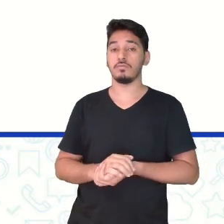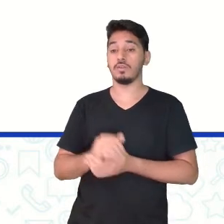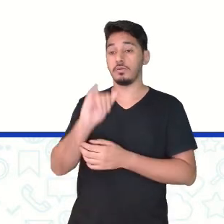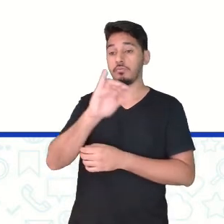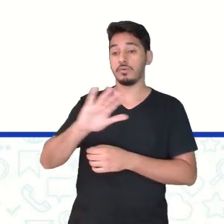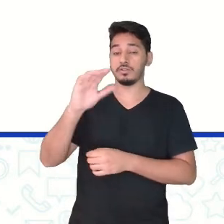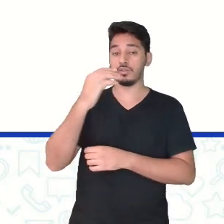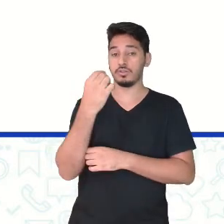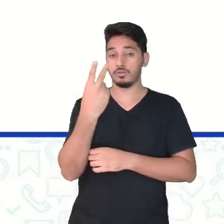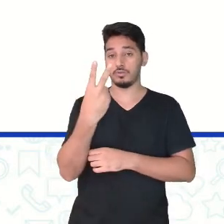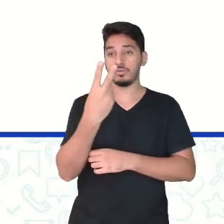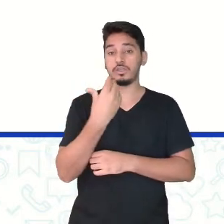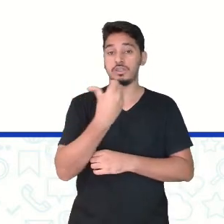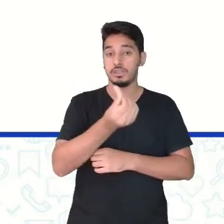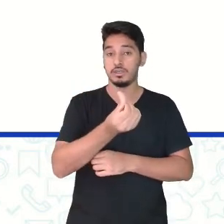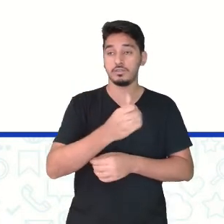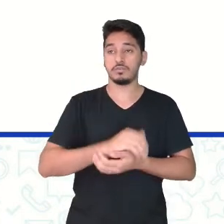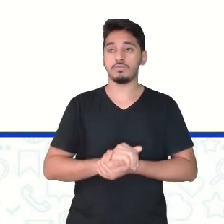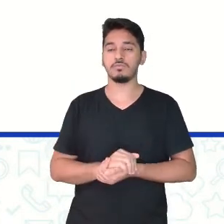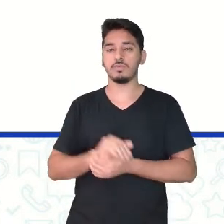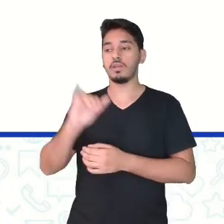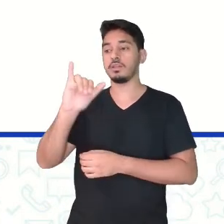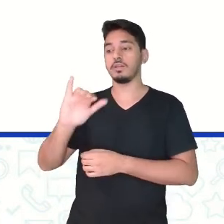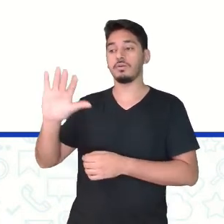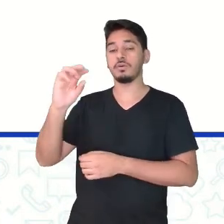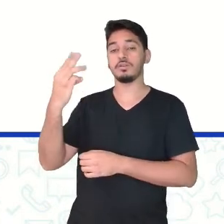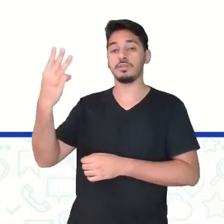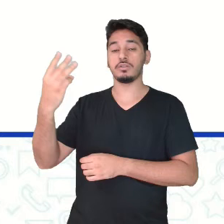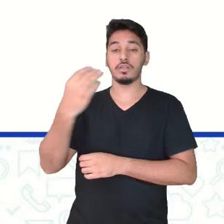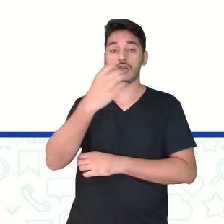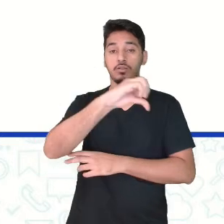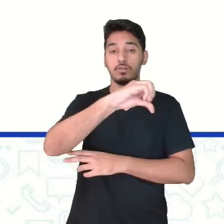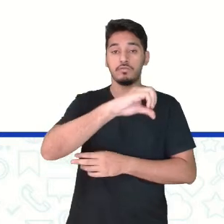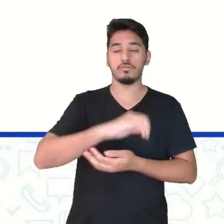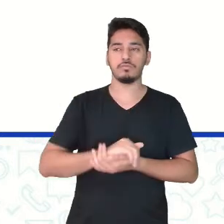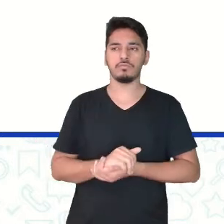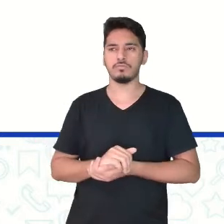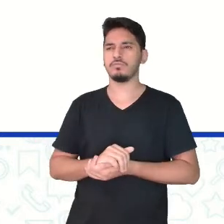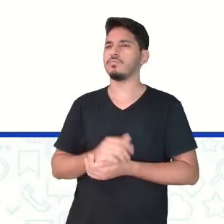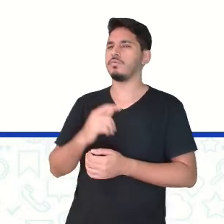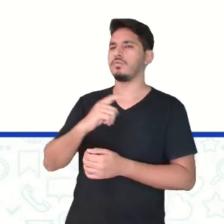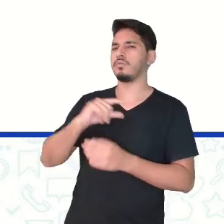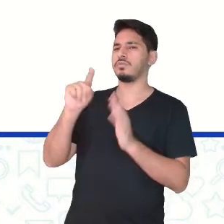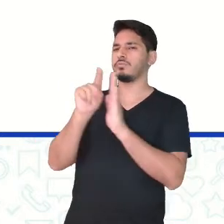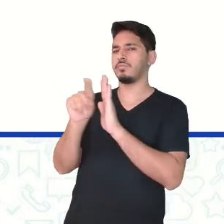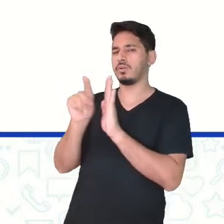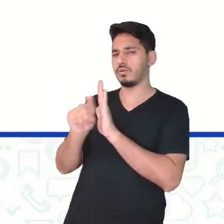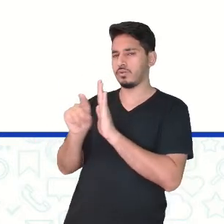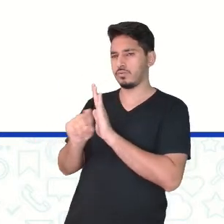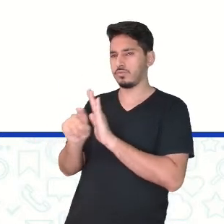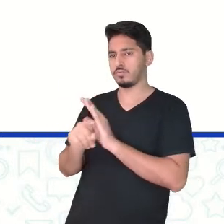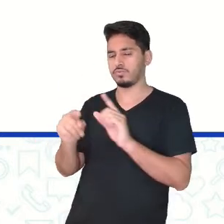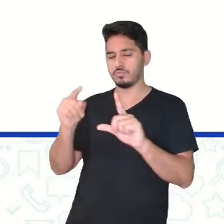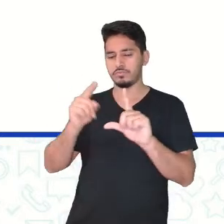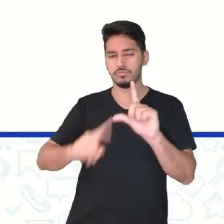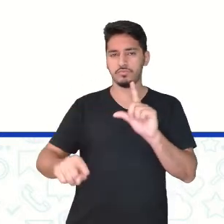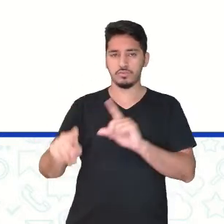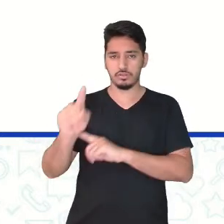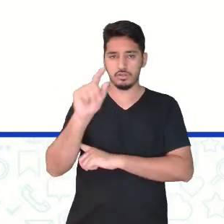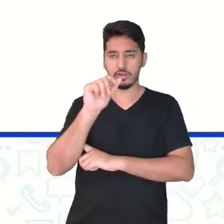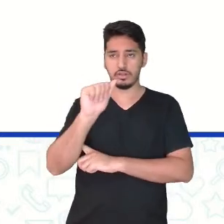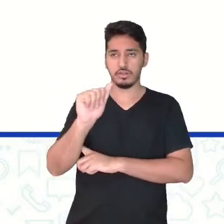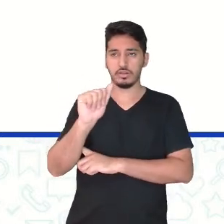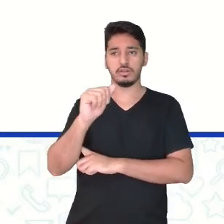ter 6 bolinhas. E a figura 3 vai ter 9 bolinhas. E eu tenho umas alternativas, que é letra A, 5n